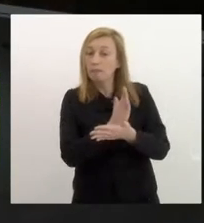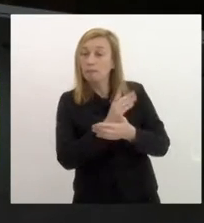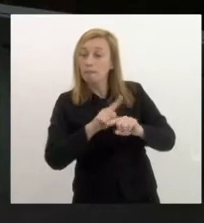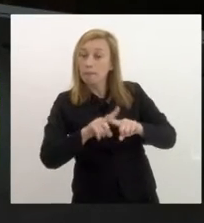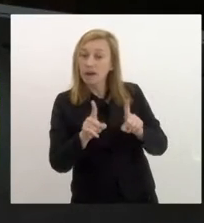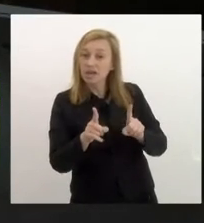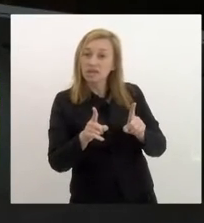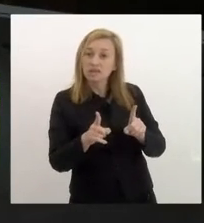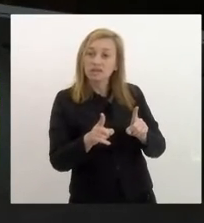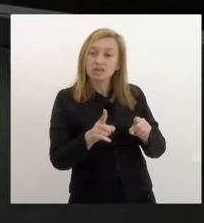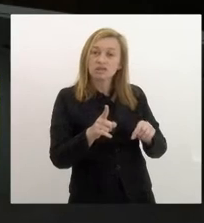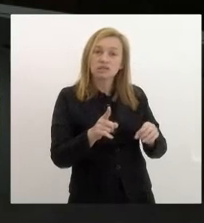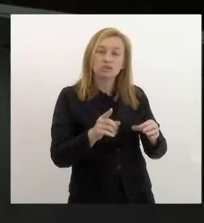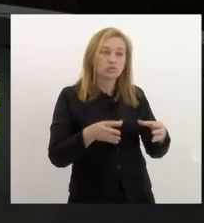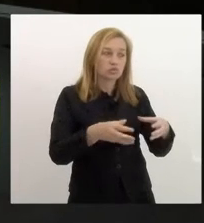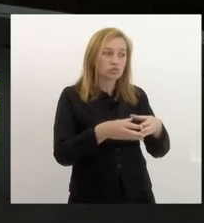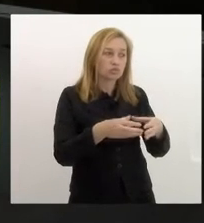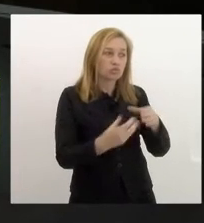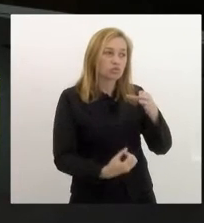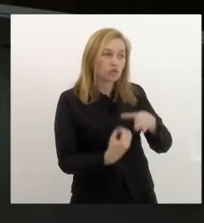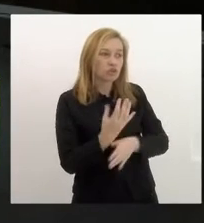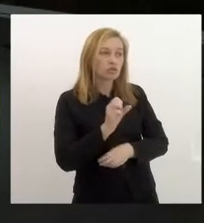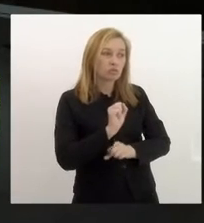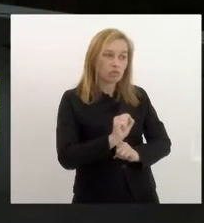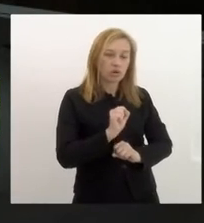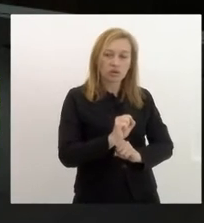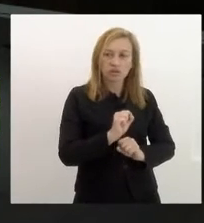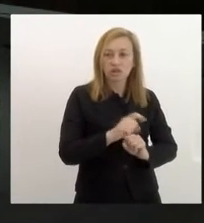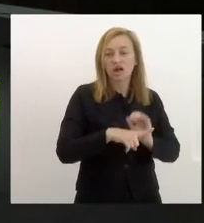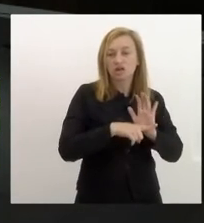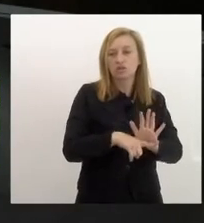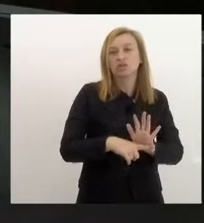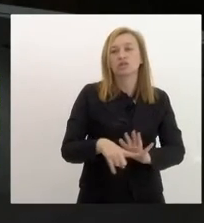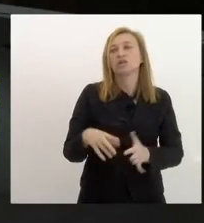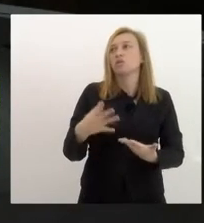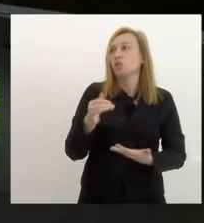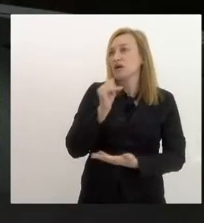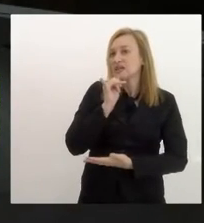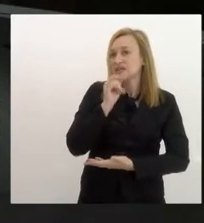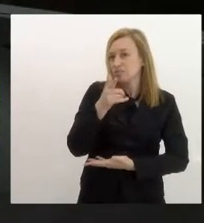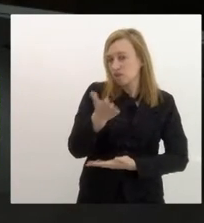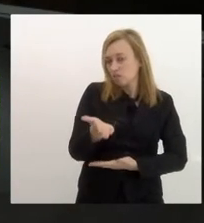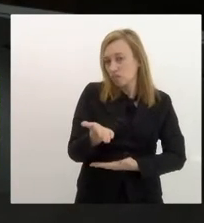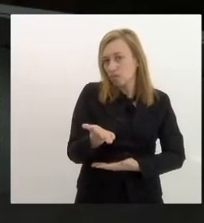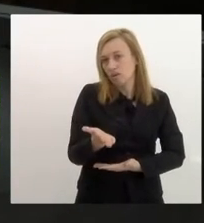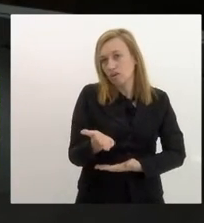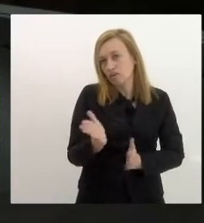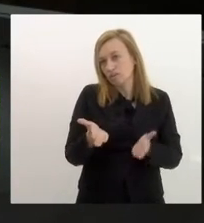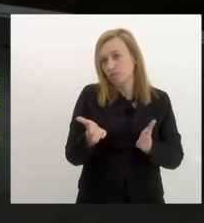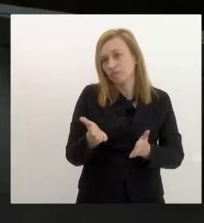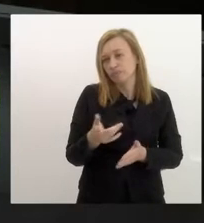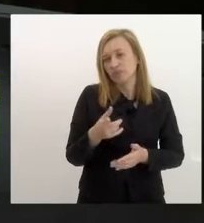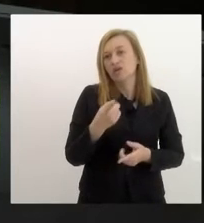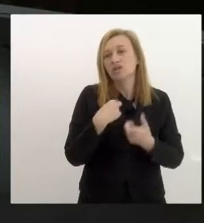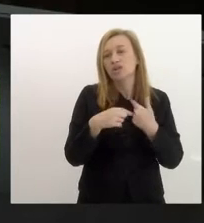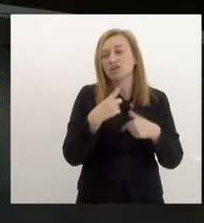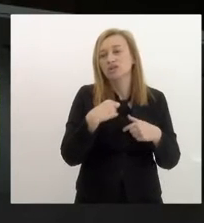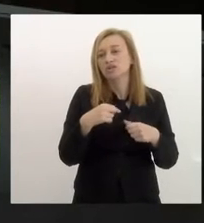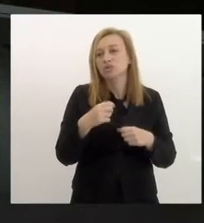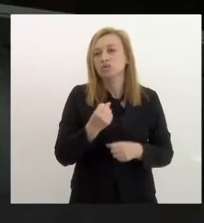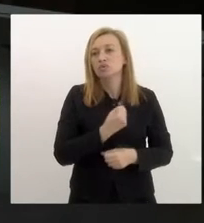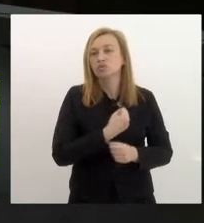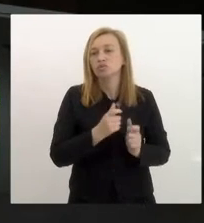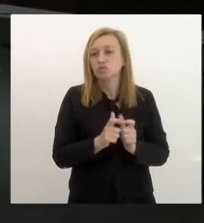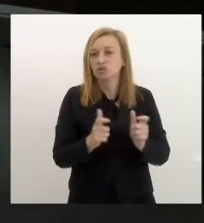produtiva pode trazer benefícios né ela já vista por exemplo que havia agora que a nossa expectativa é que